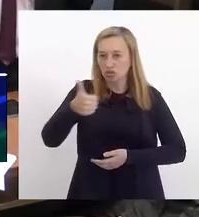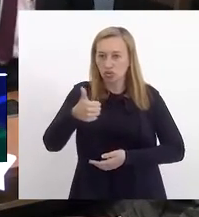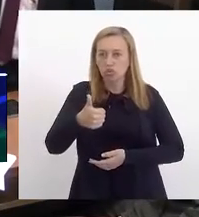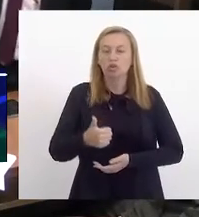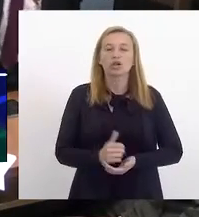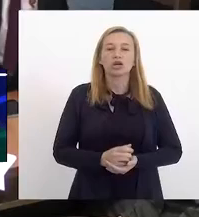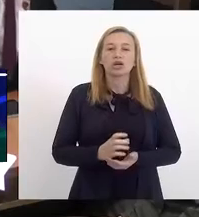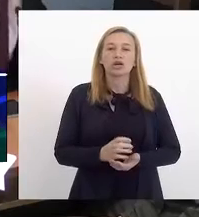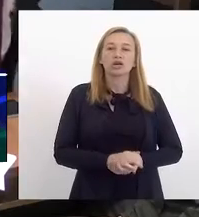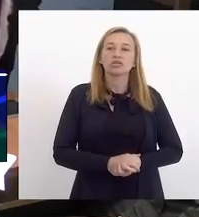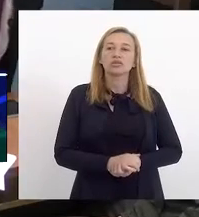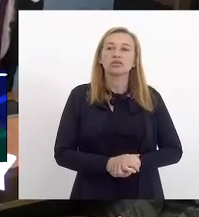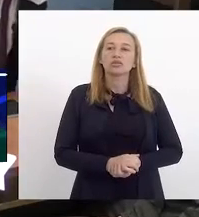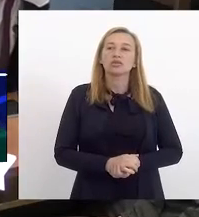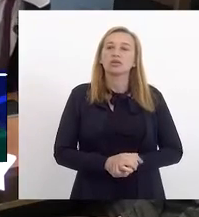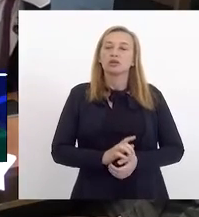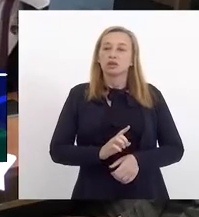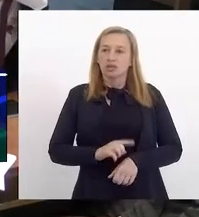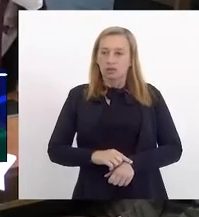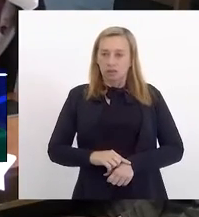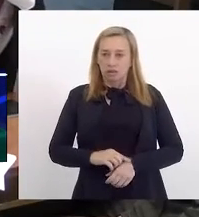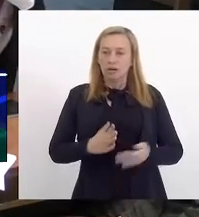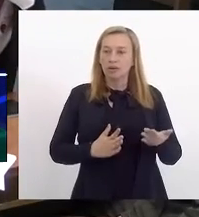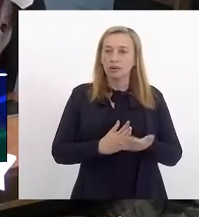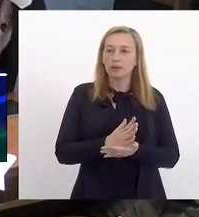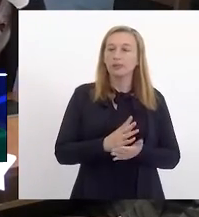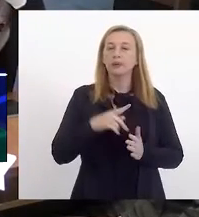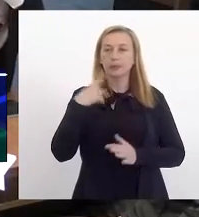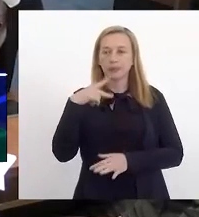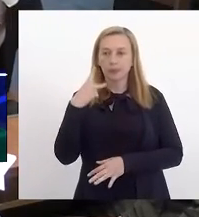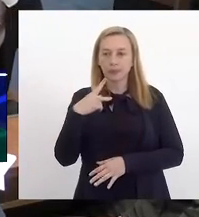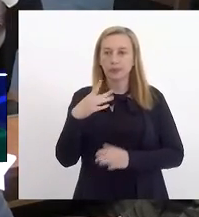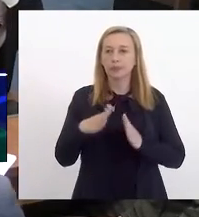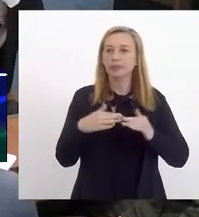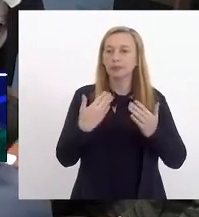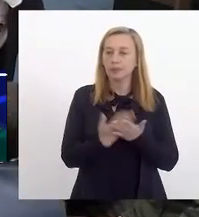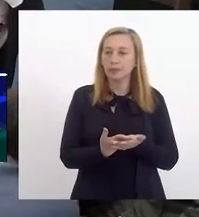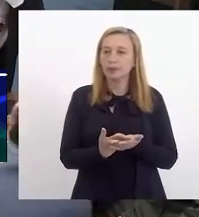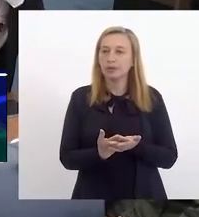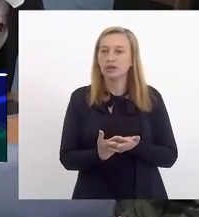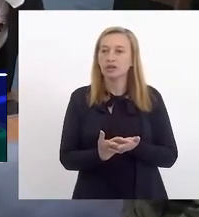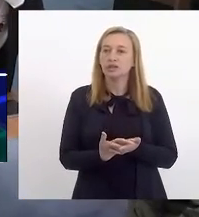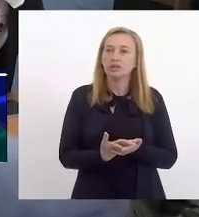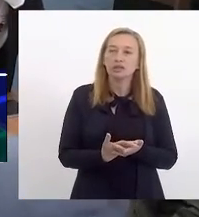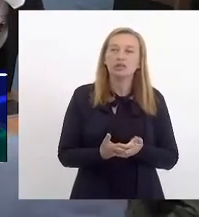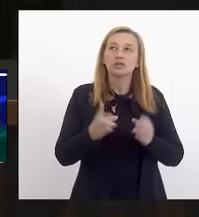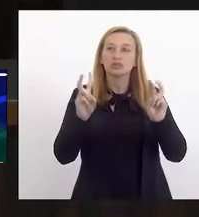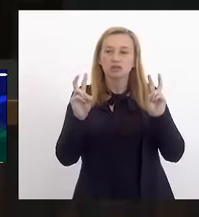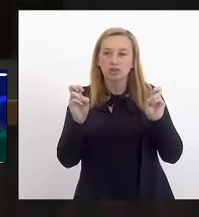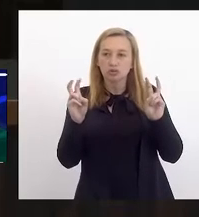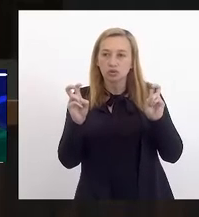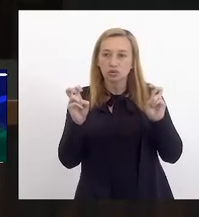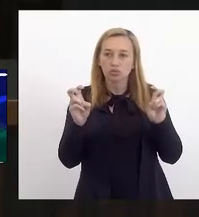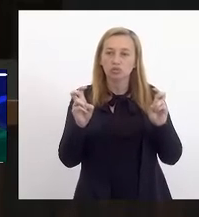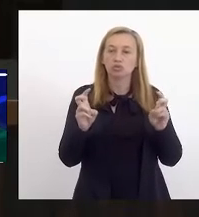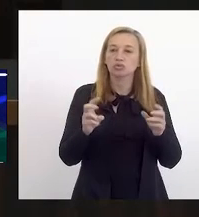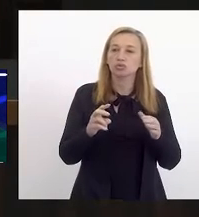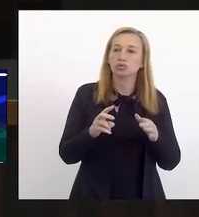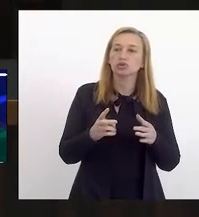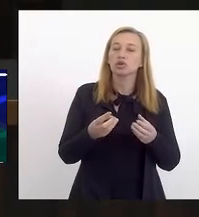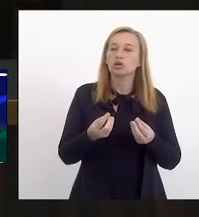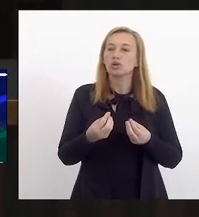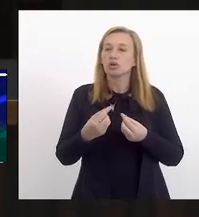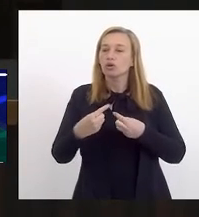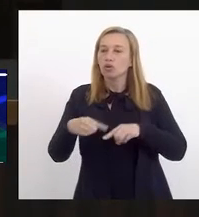que requer a prorrogação do funcionamento da Comissão Parlamentar de Inquérito destinada a apurar as causas e consequências dos casos de